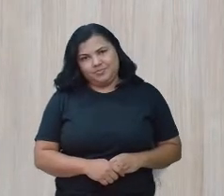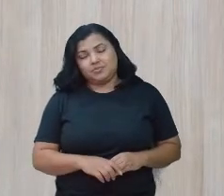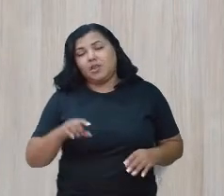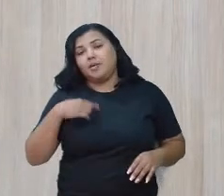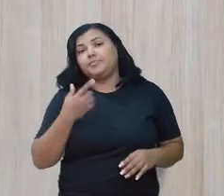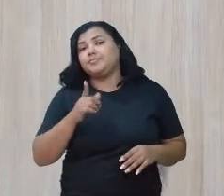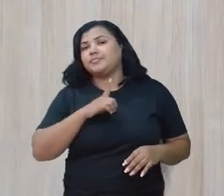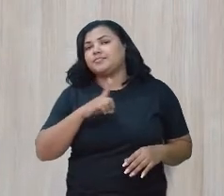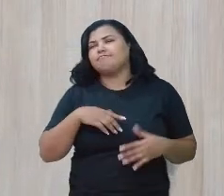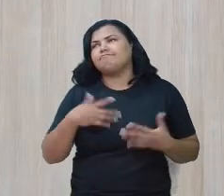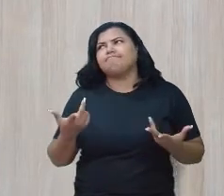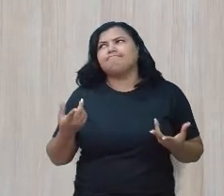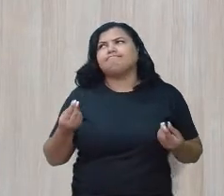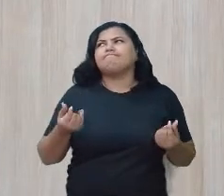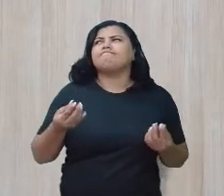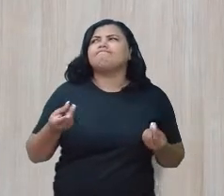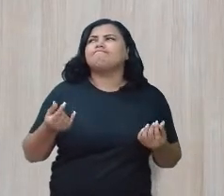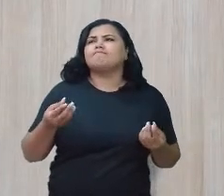que a gente tenha mais